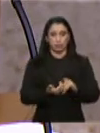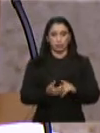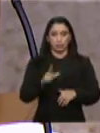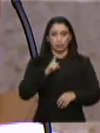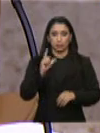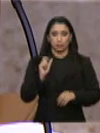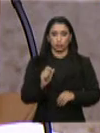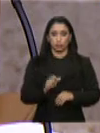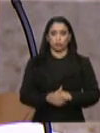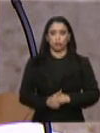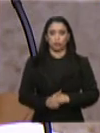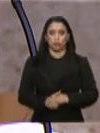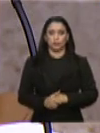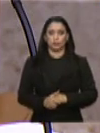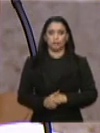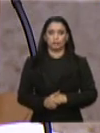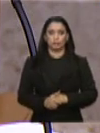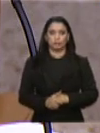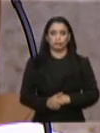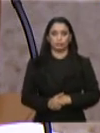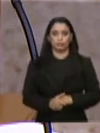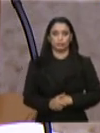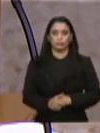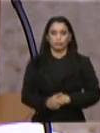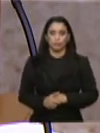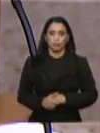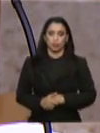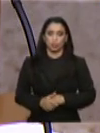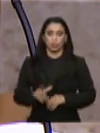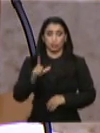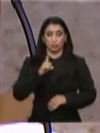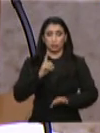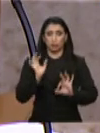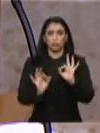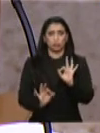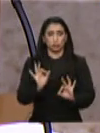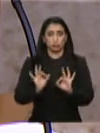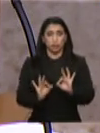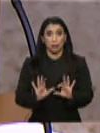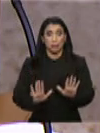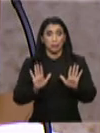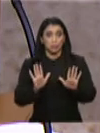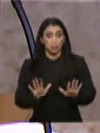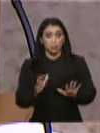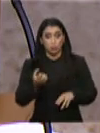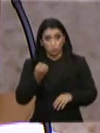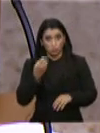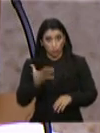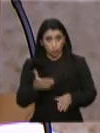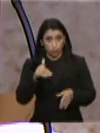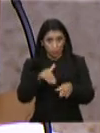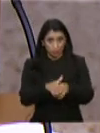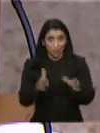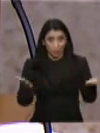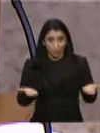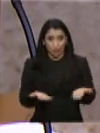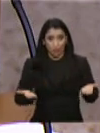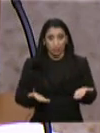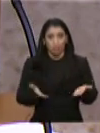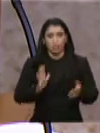toda pelo YouTube, né? Revi todo o julgamento, mas a vantagem é poder